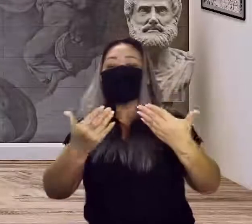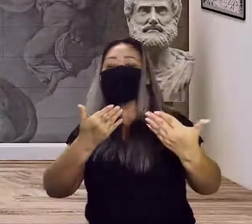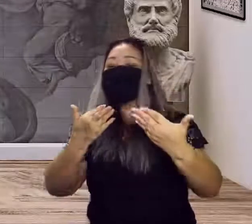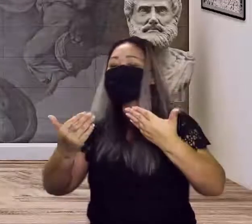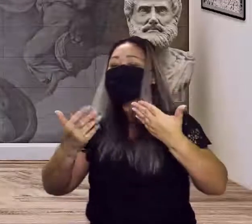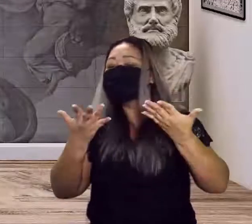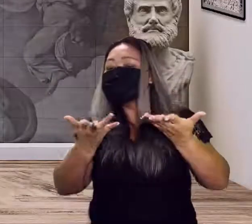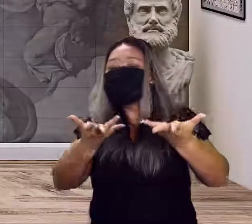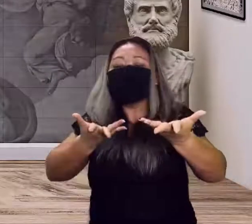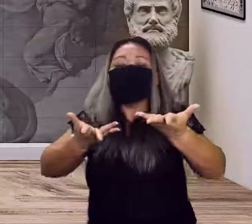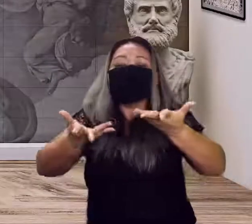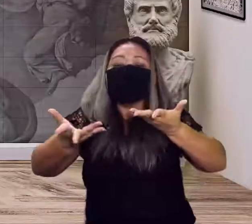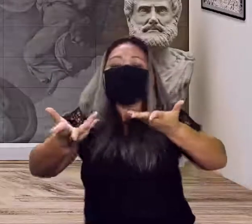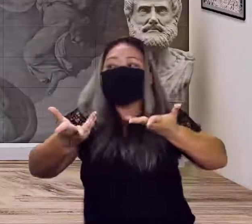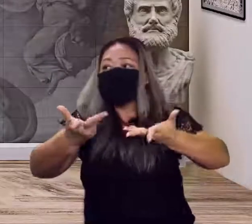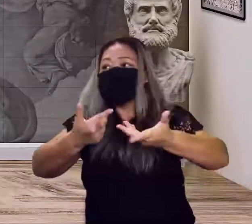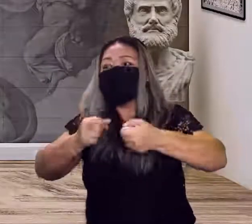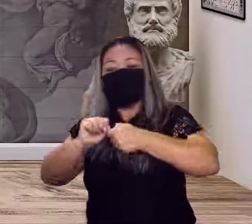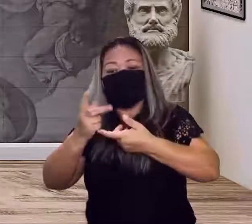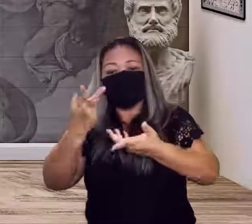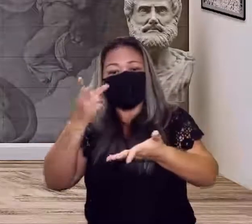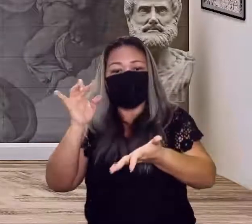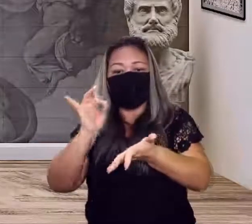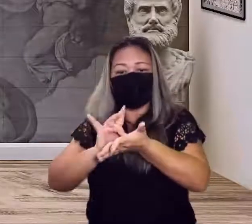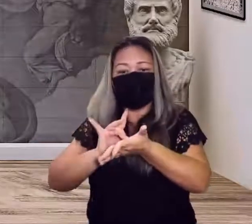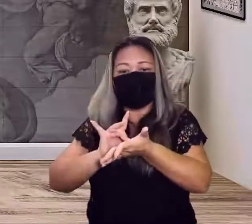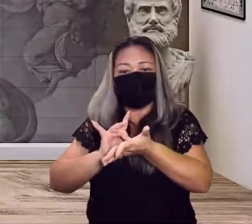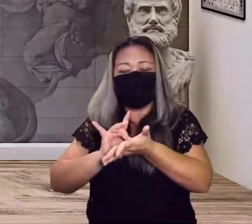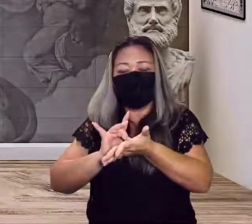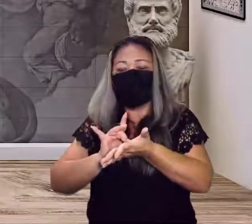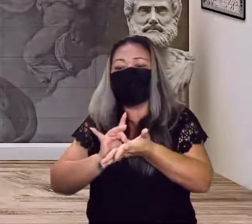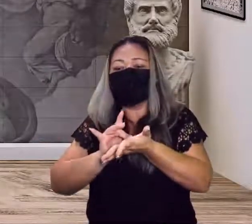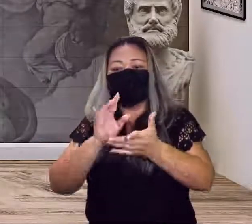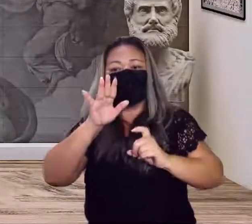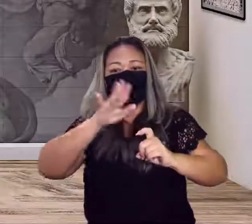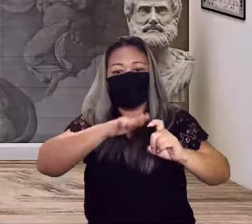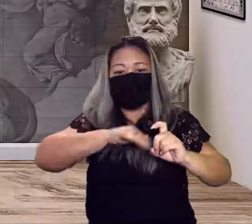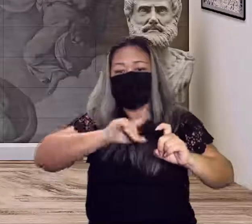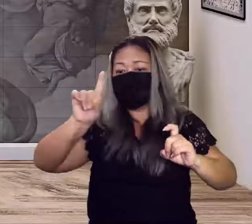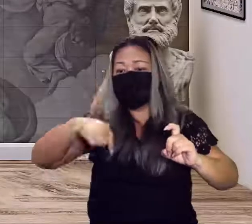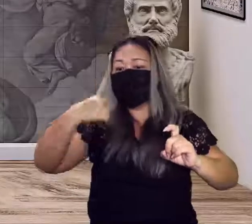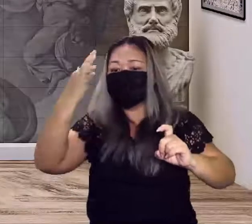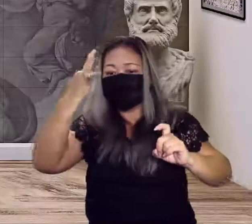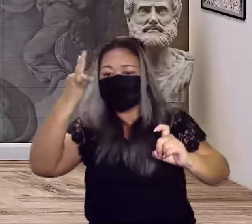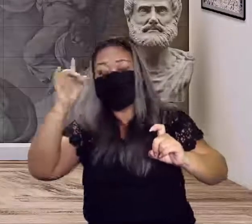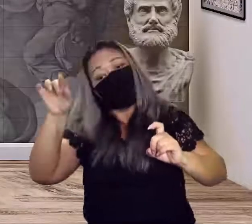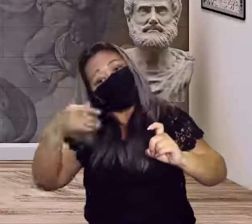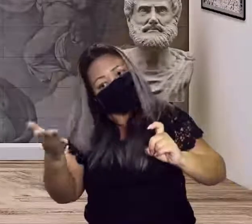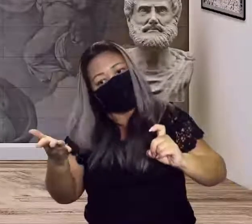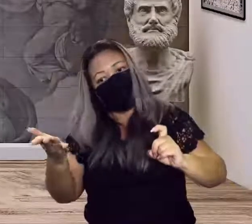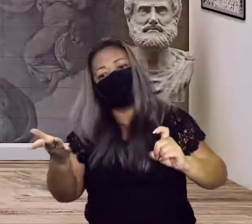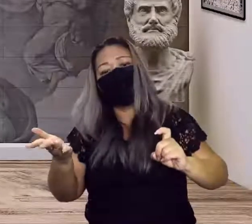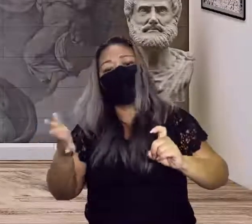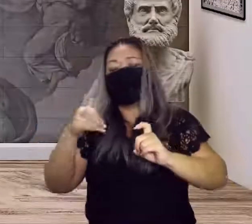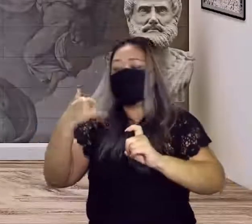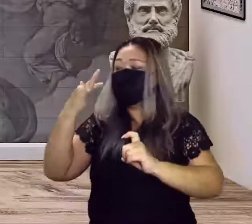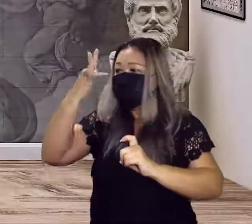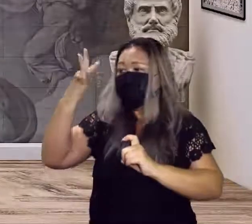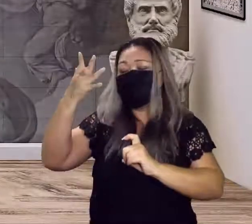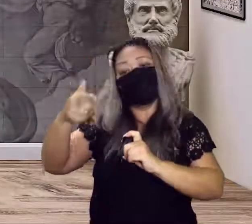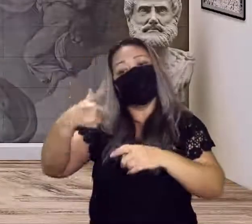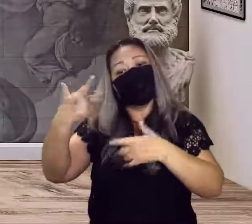essa harmonia. Vocês perceberam a verdade que está entre o mito e a filosofia? É nesse sentido. A filosofia veio